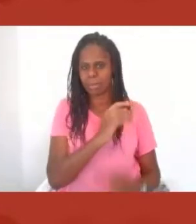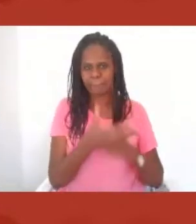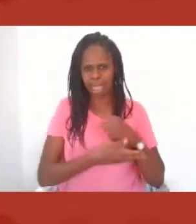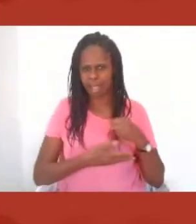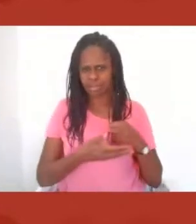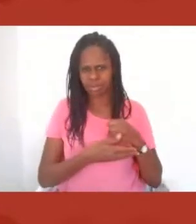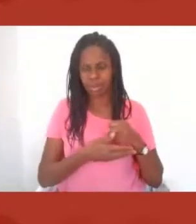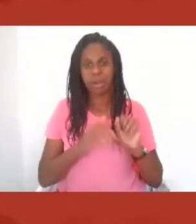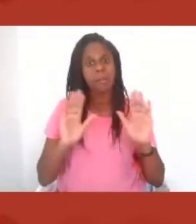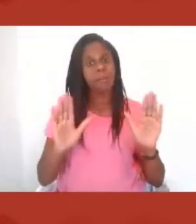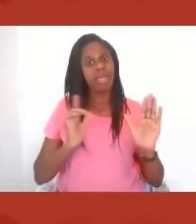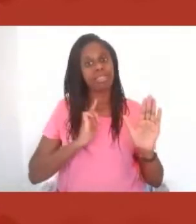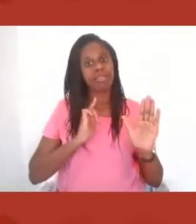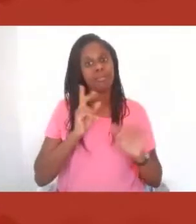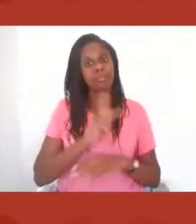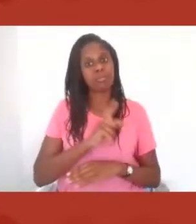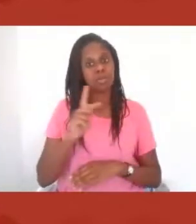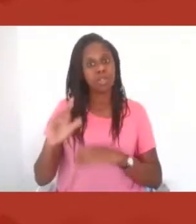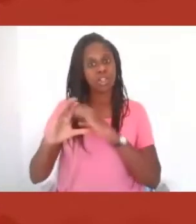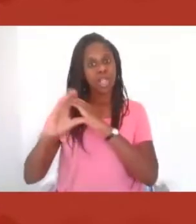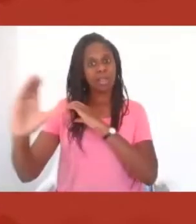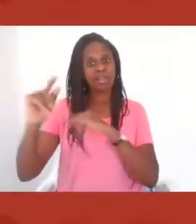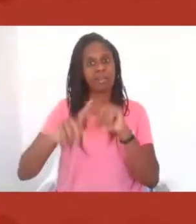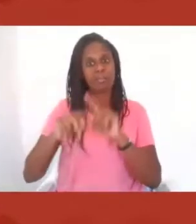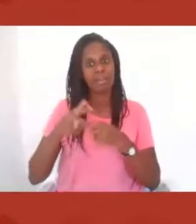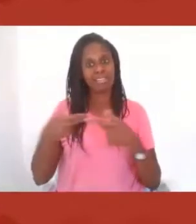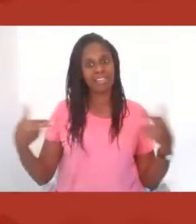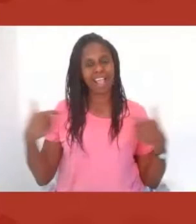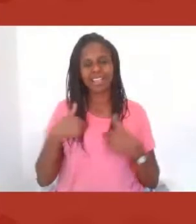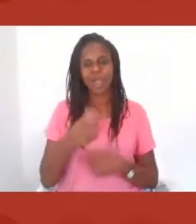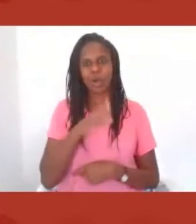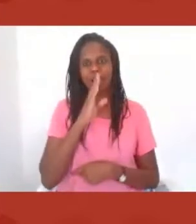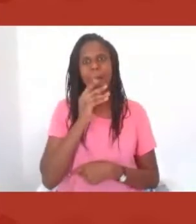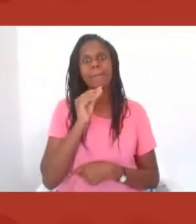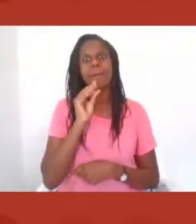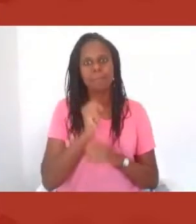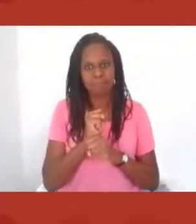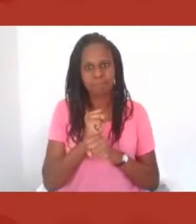materiais aí, eu não tive coragem de terminar a frase.